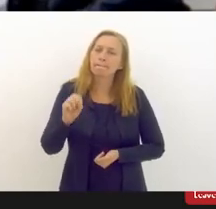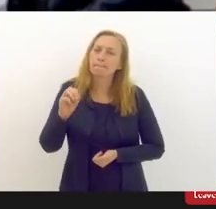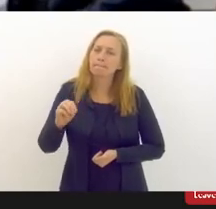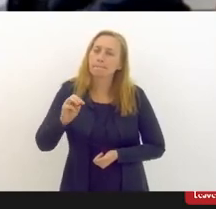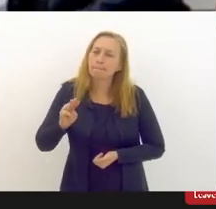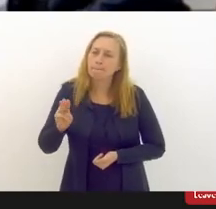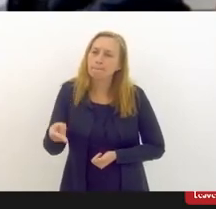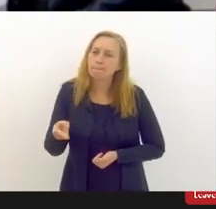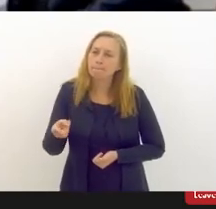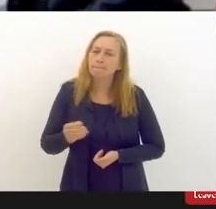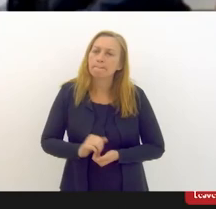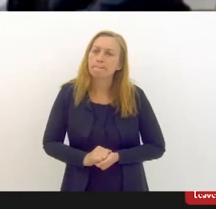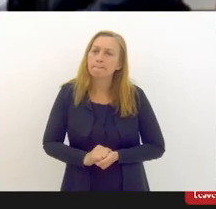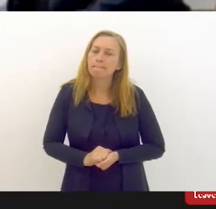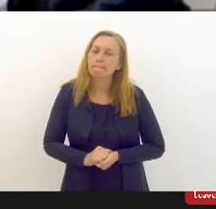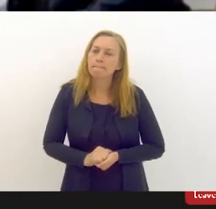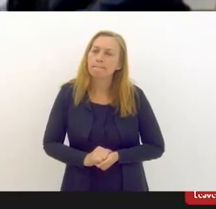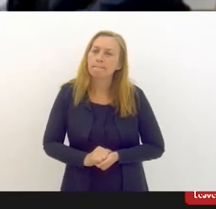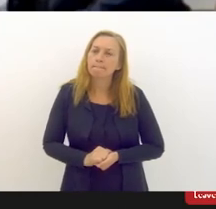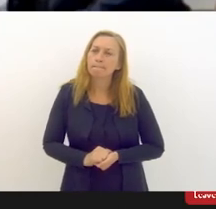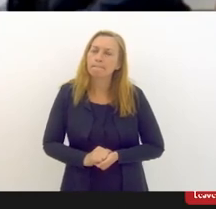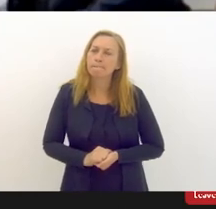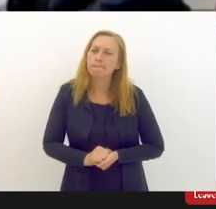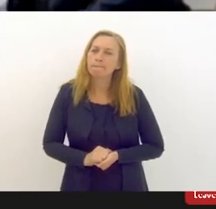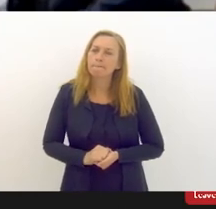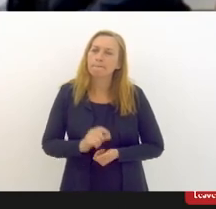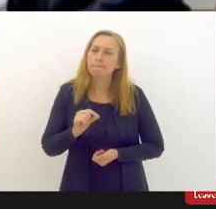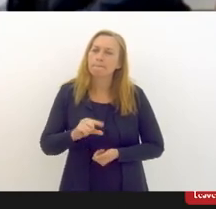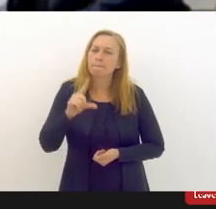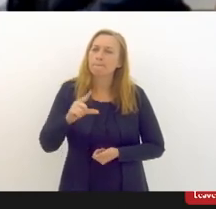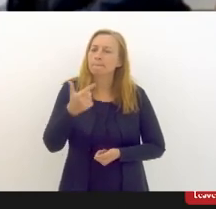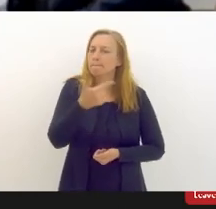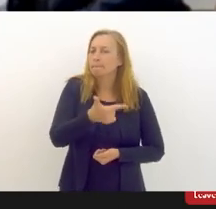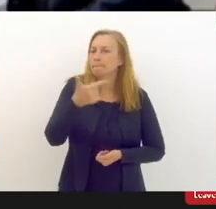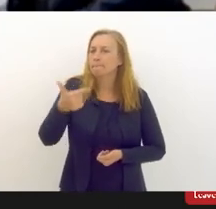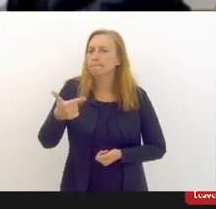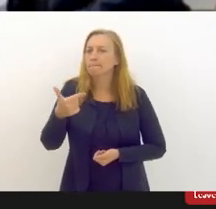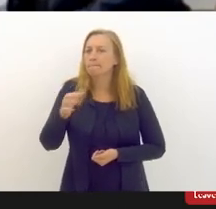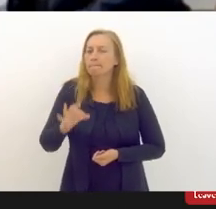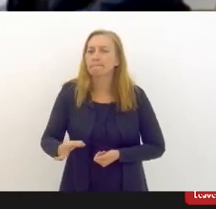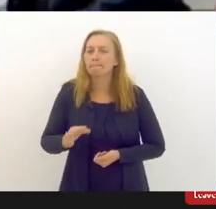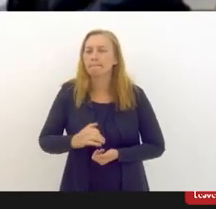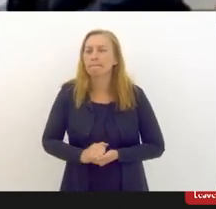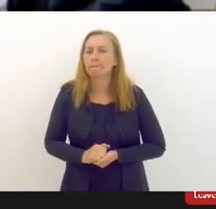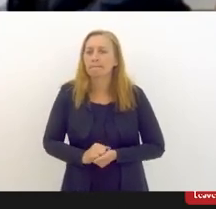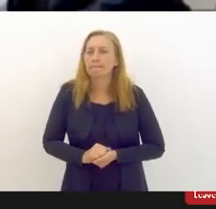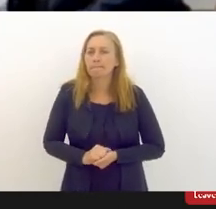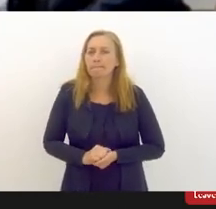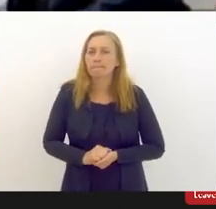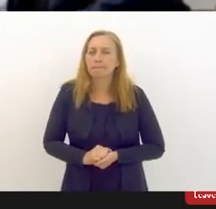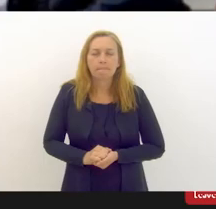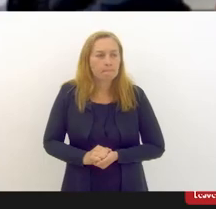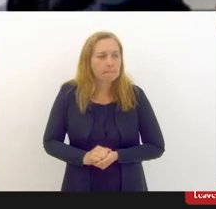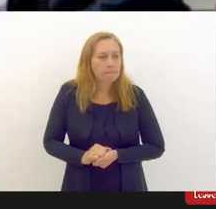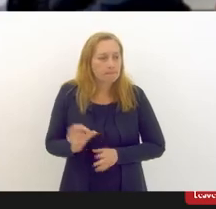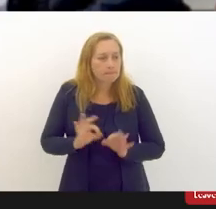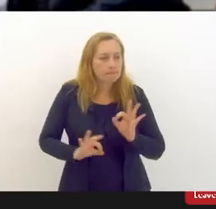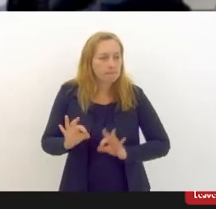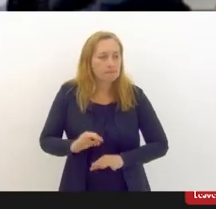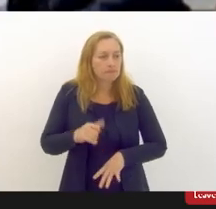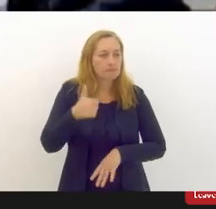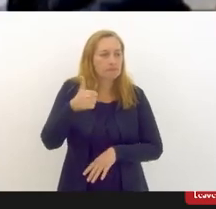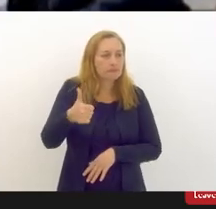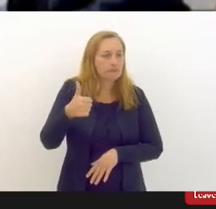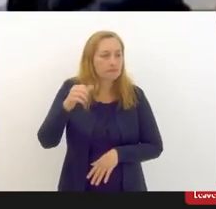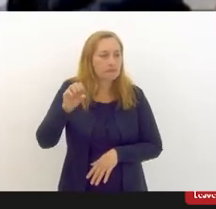milhões, então a gente está falando de um aumento de 22 para 23, mas contando para 180